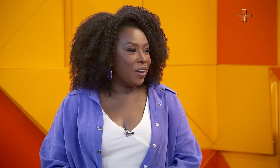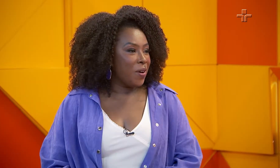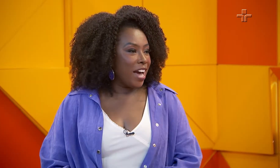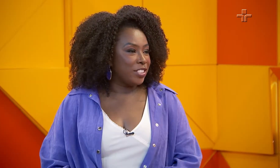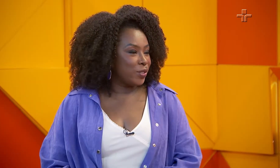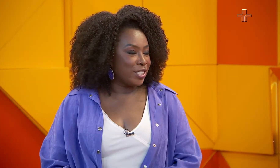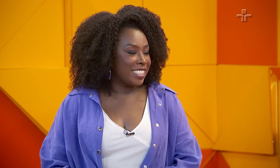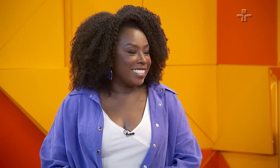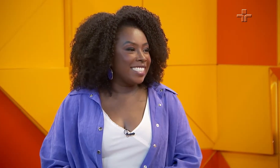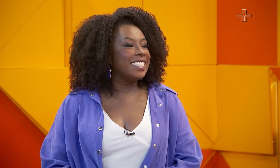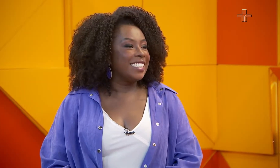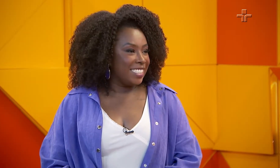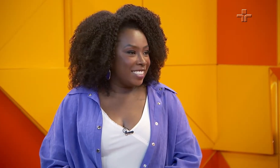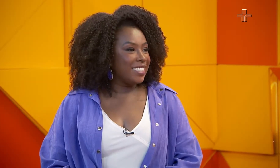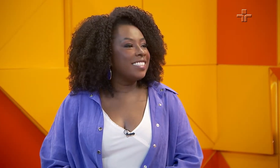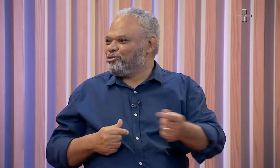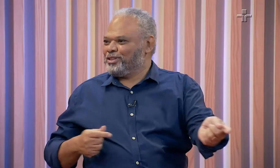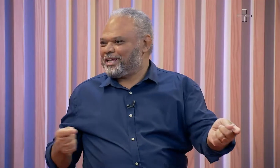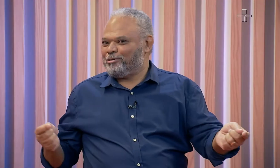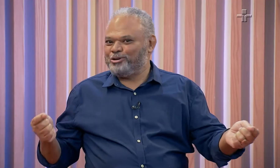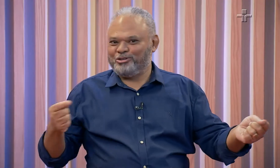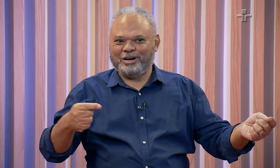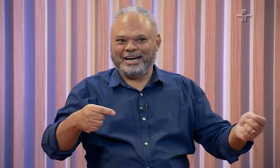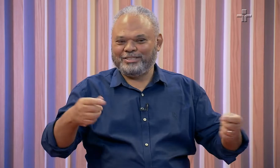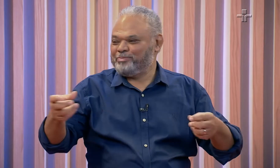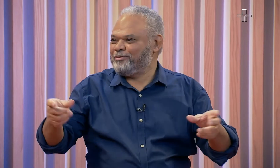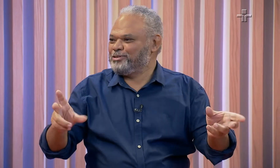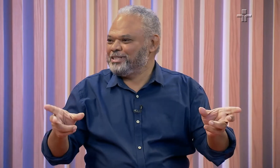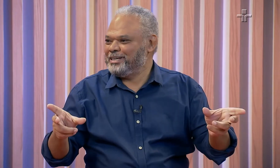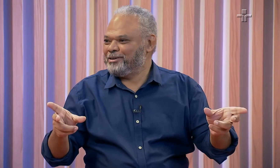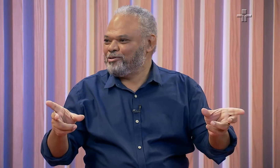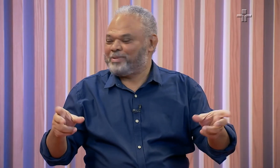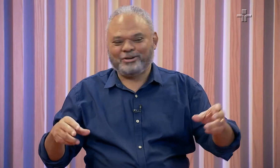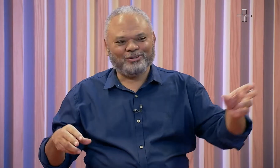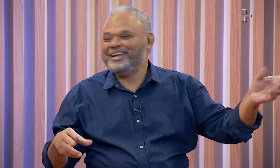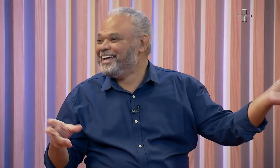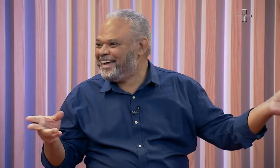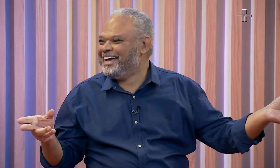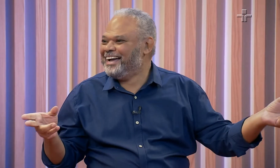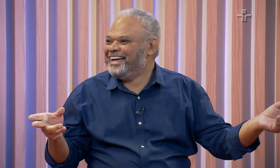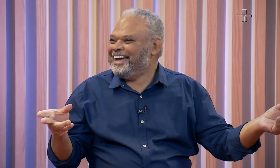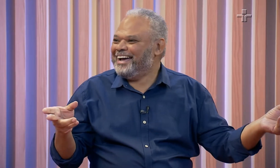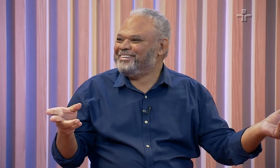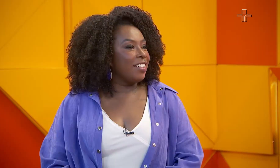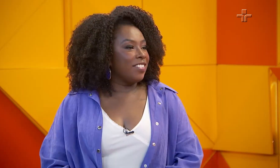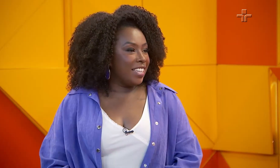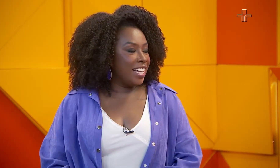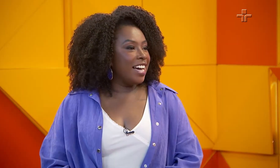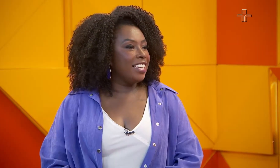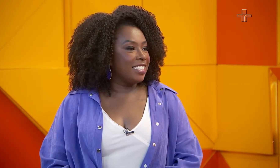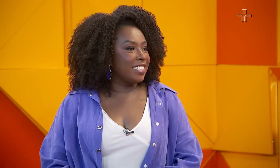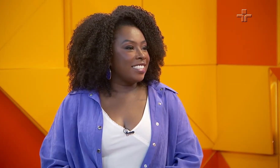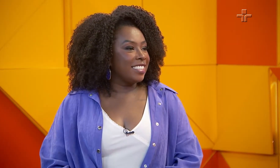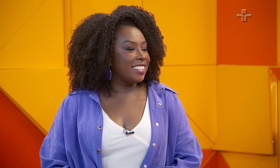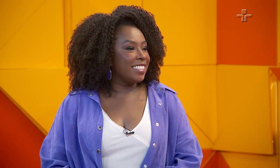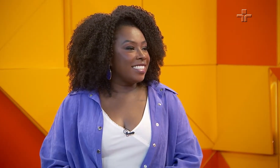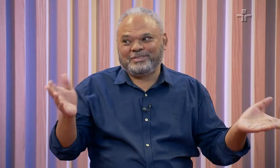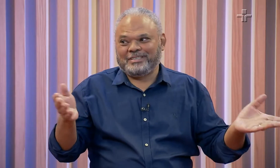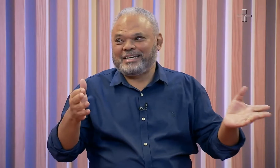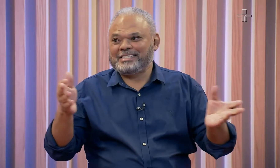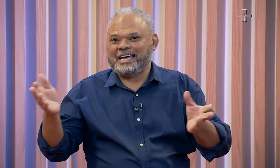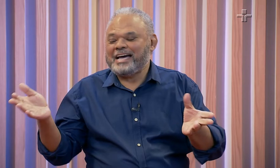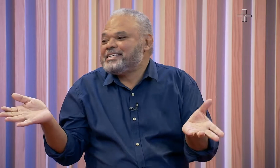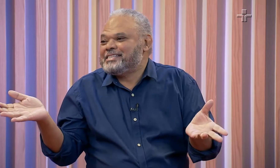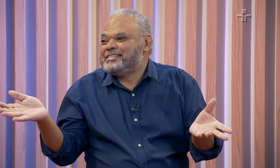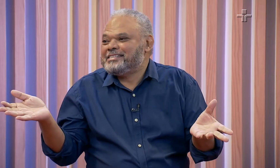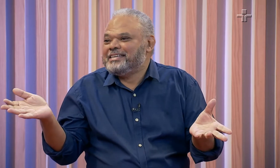celular, né, o rádio hoje. É até difícil encontrar hoje um rádio para você comprar. É difícil. Verdade. Então ele saiu, por exemplo,